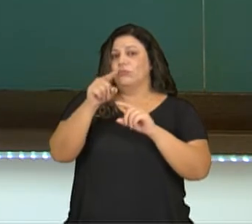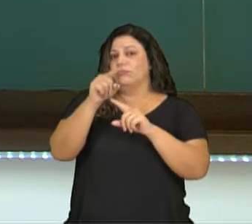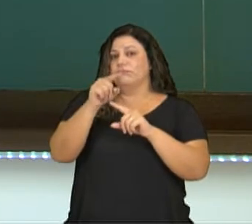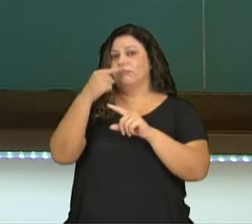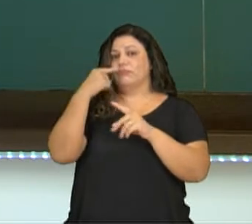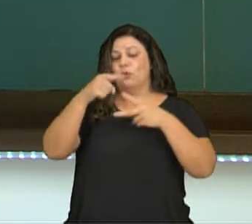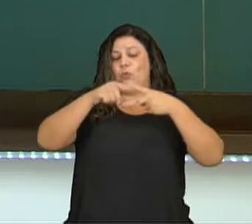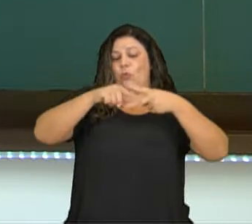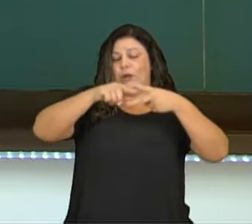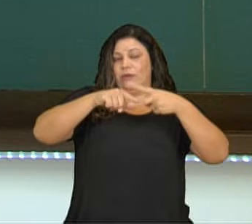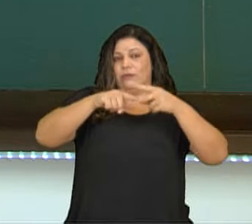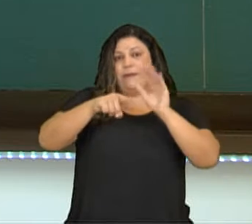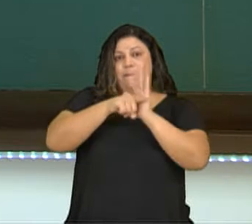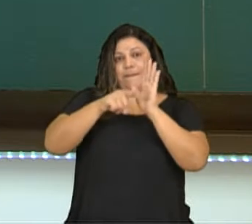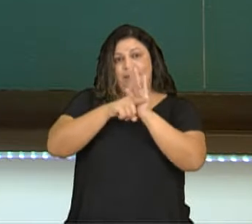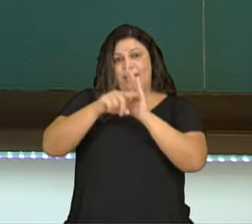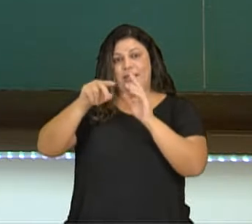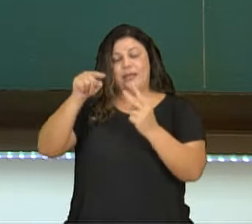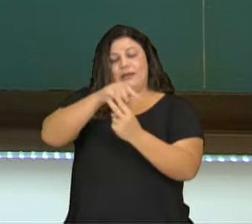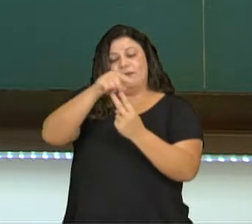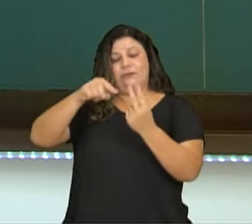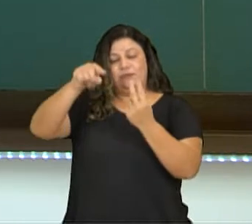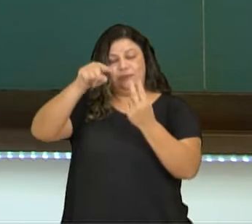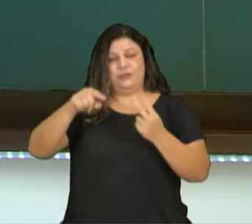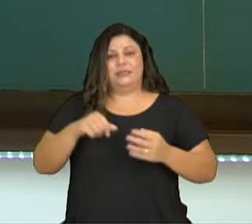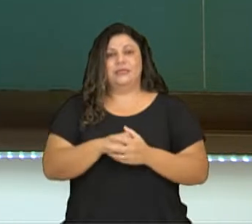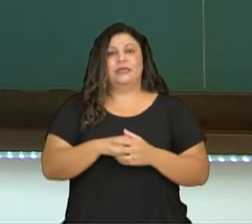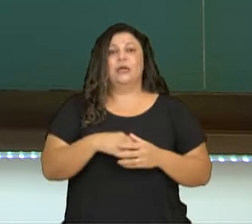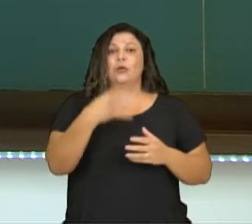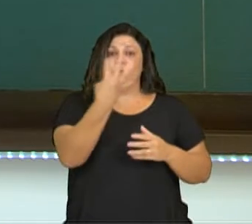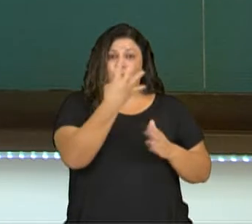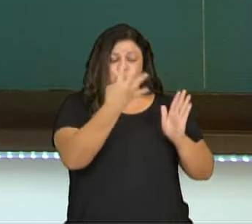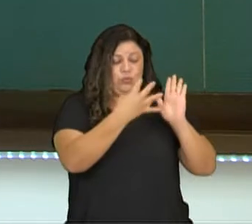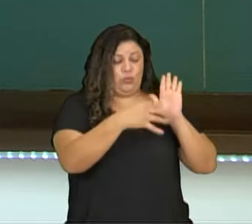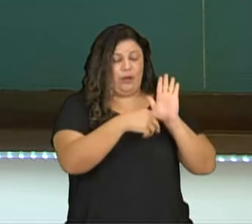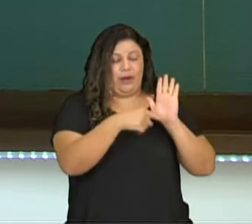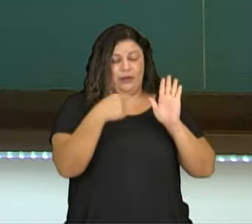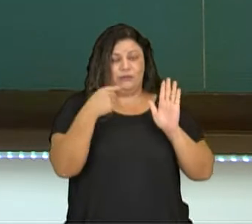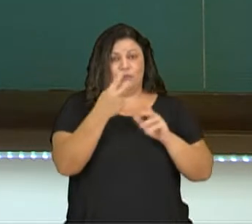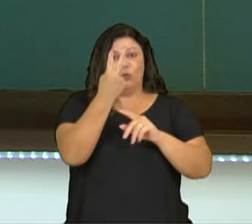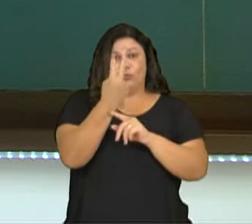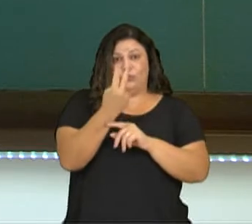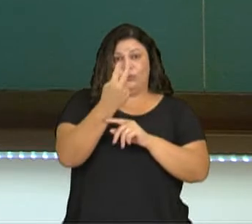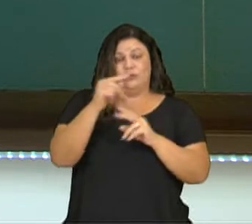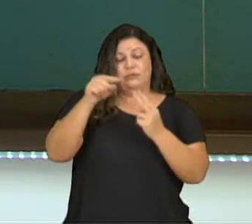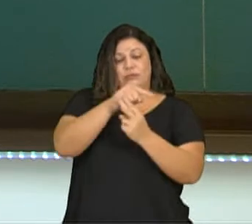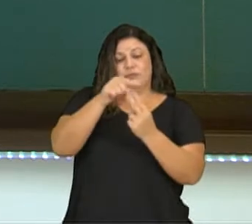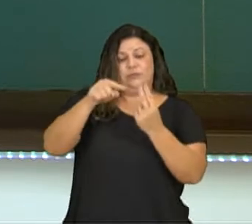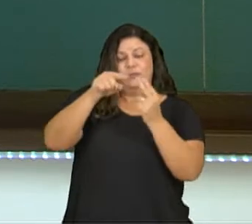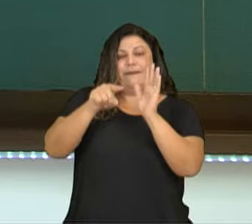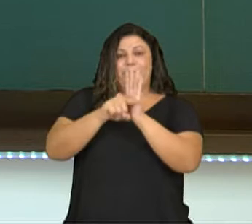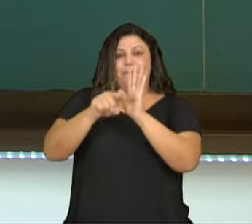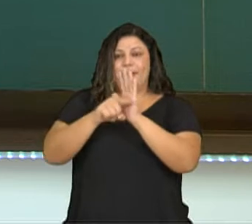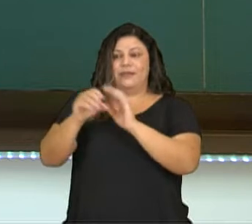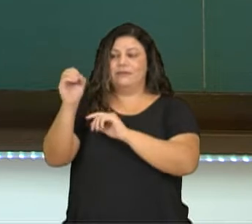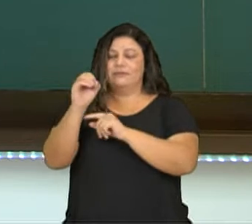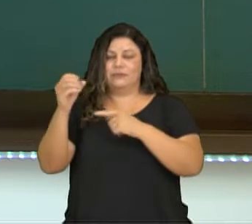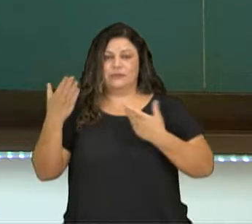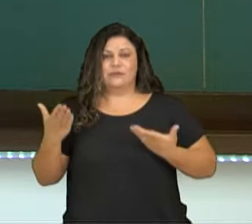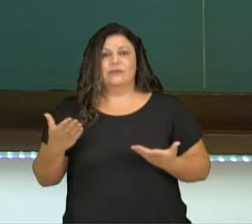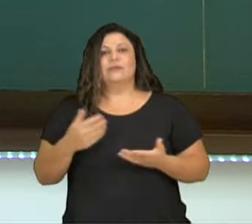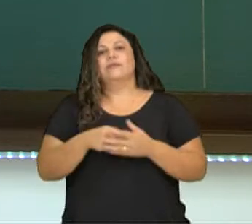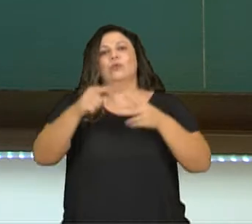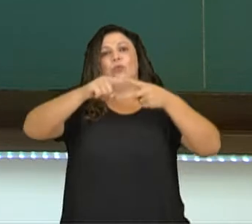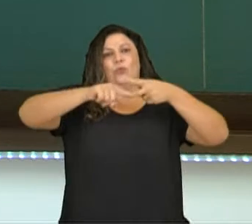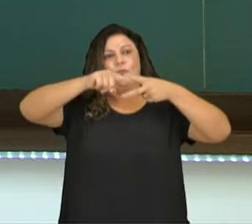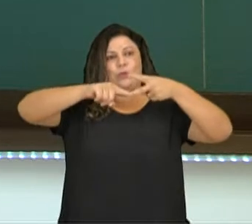ele estiver no quarto quadrante, eu vou fazer o 2π menos o ângulo. Veja, aqui eu trouxe para vocês essas